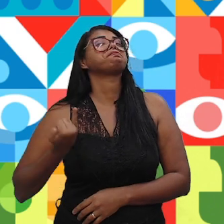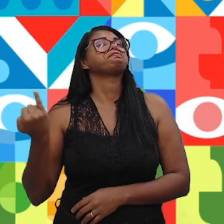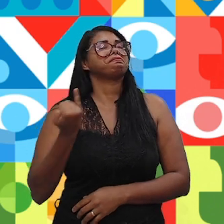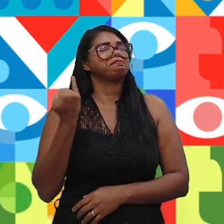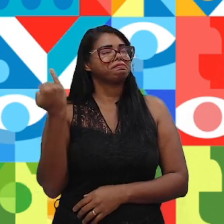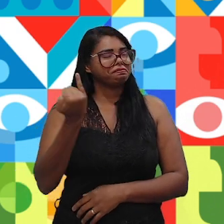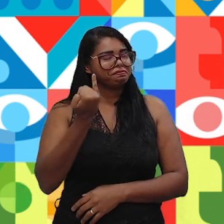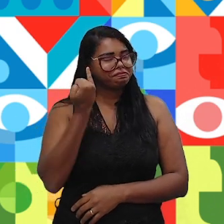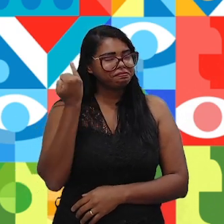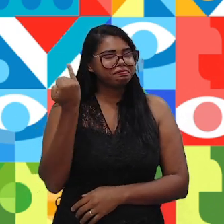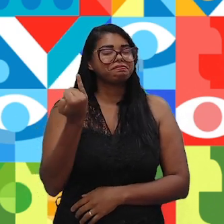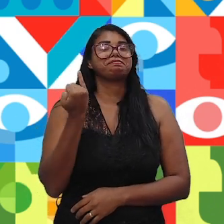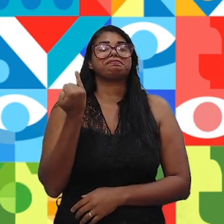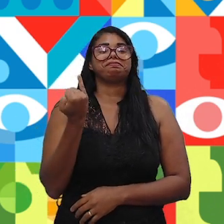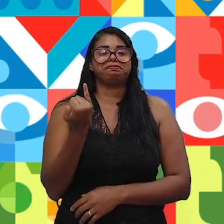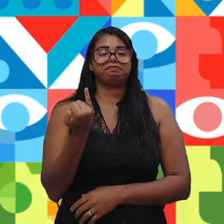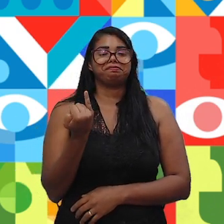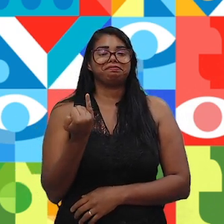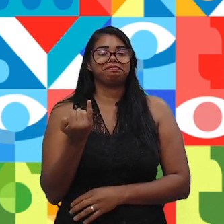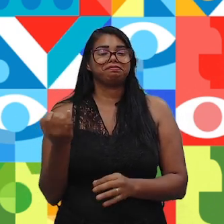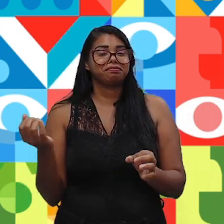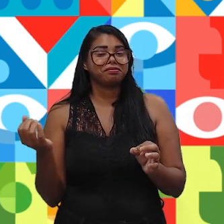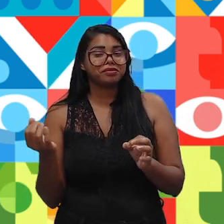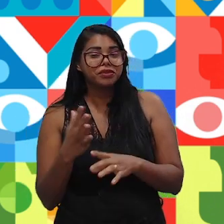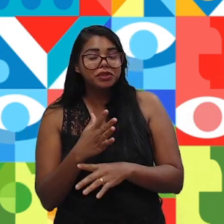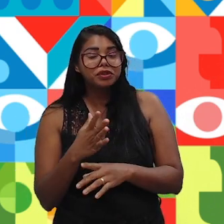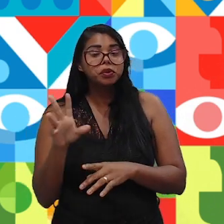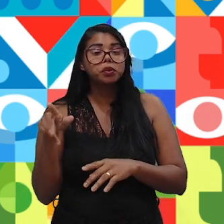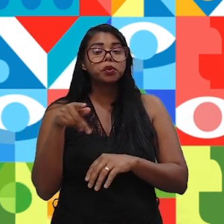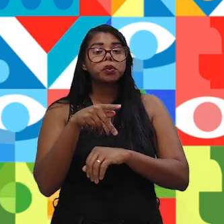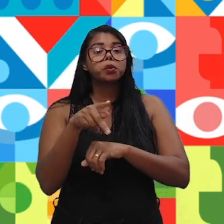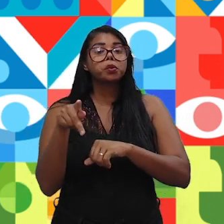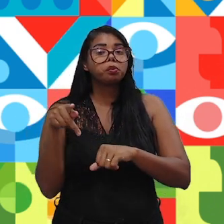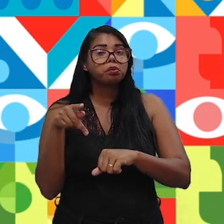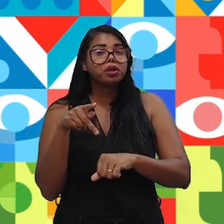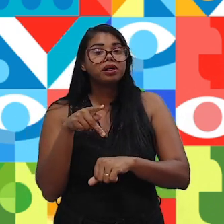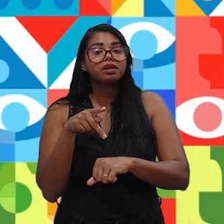importantíssima, certo? Acabou com o patrimônio cultural de um país,